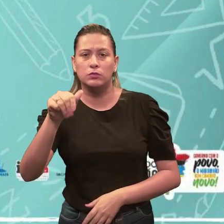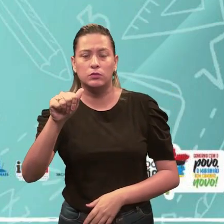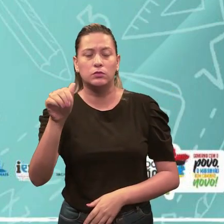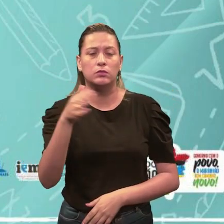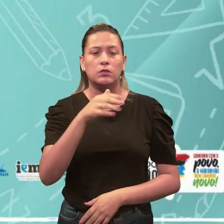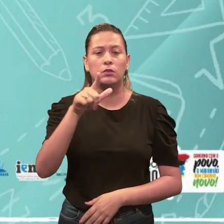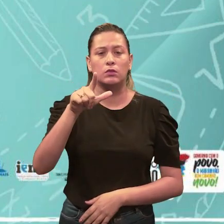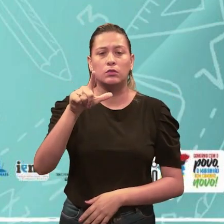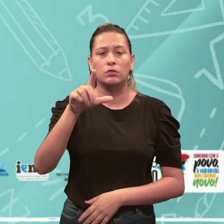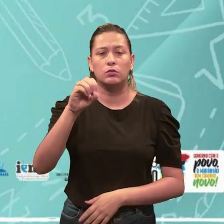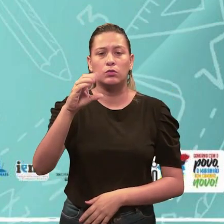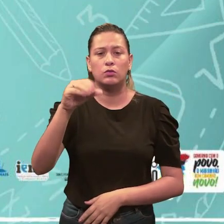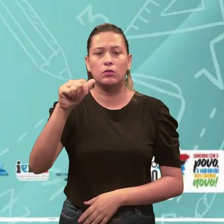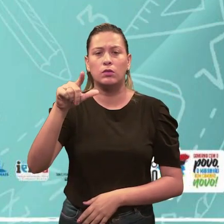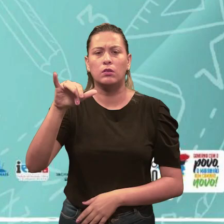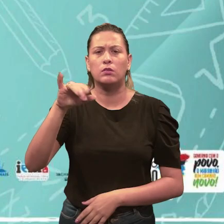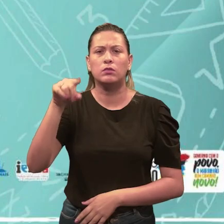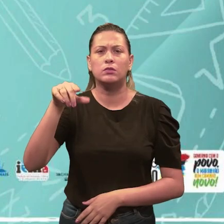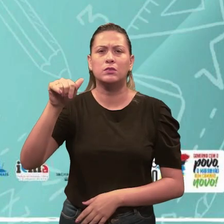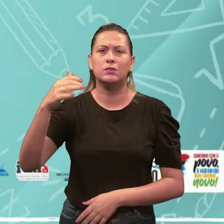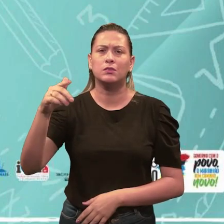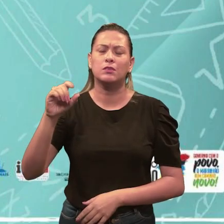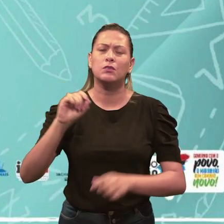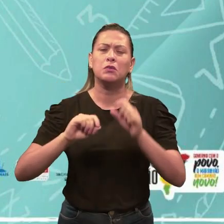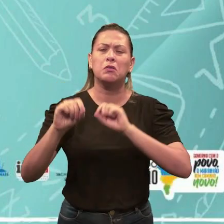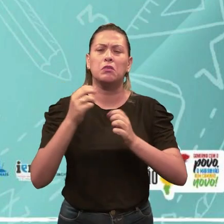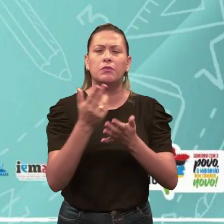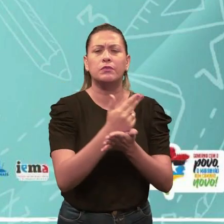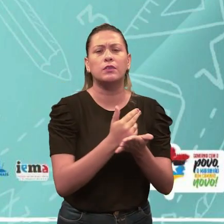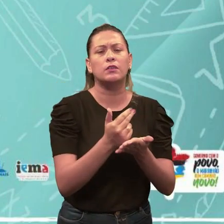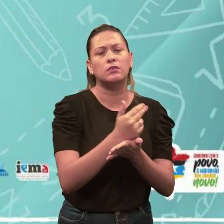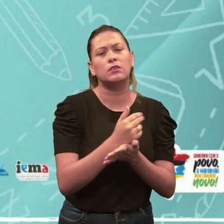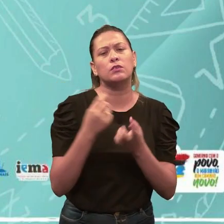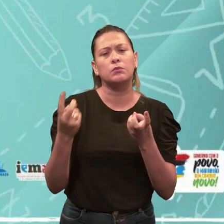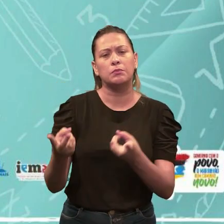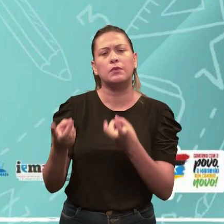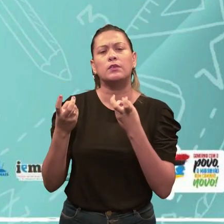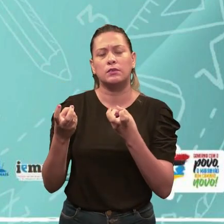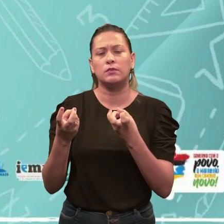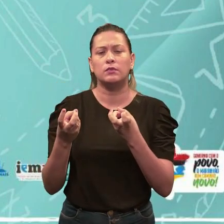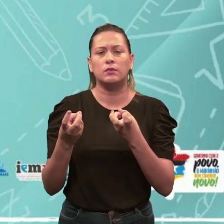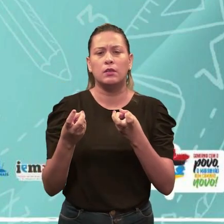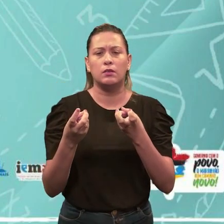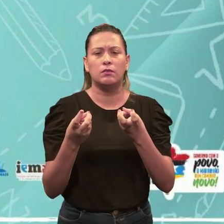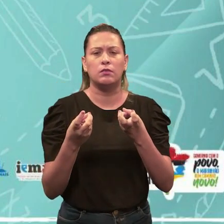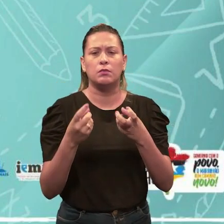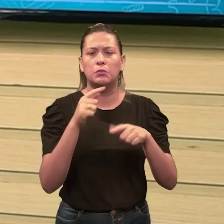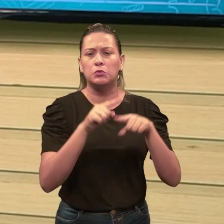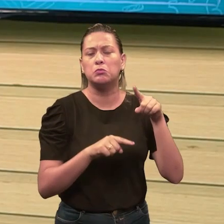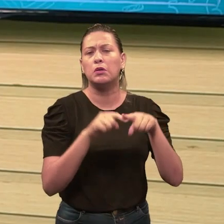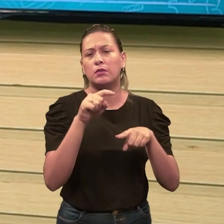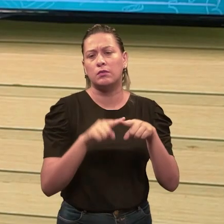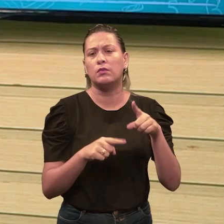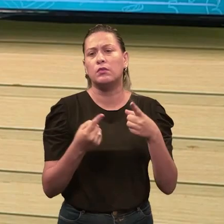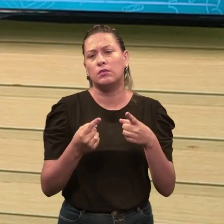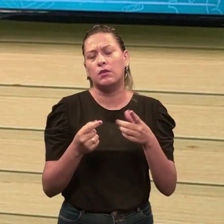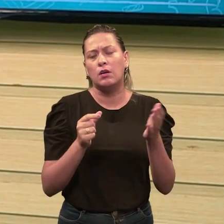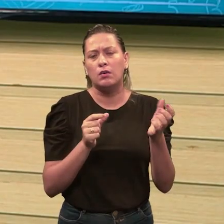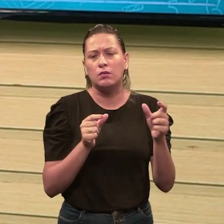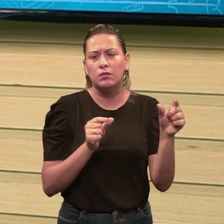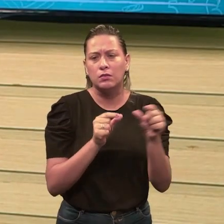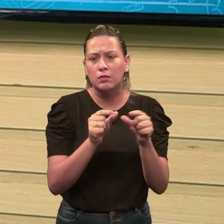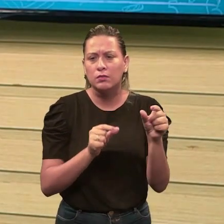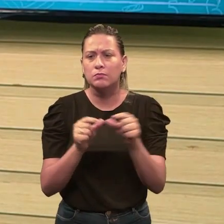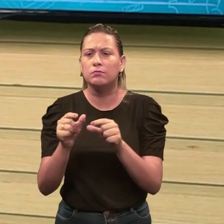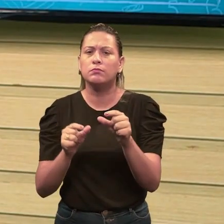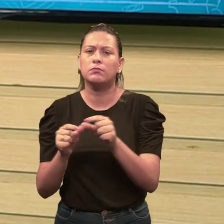esquema aí de vista, é um desenho que identifica, né, a disposição dos componentes. Porque se vocês